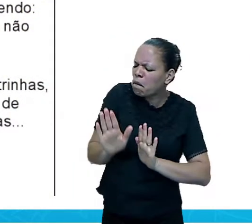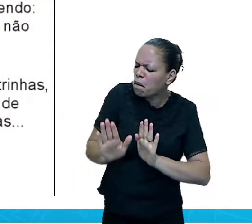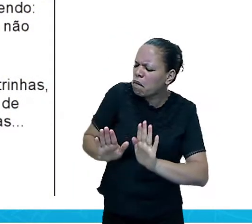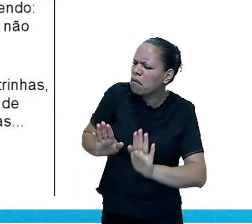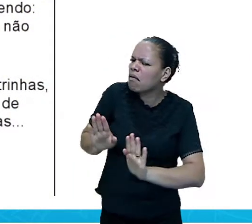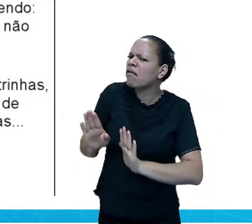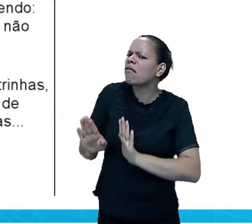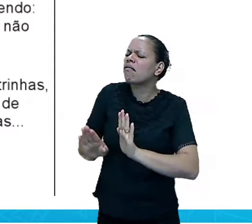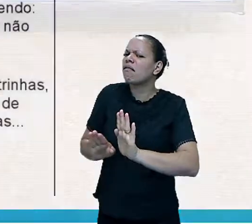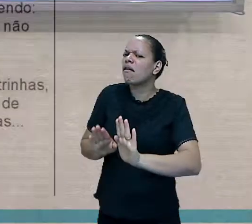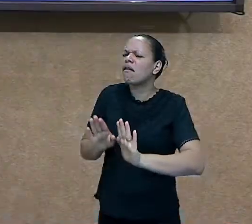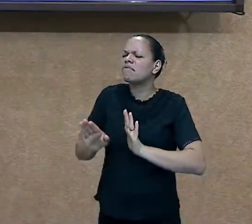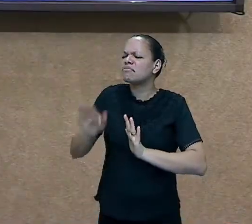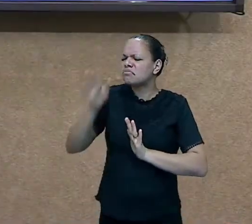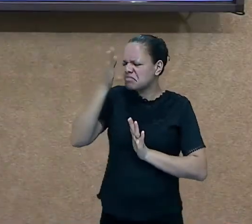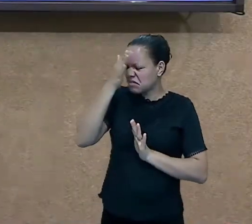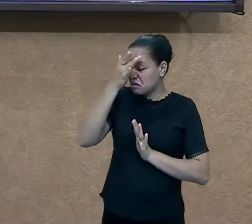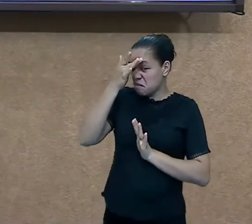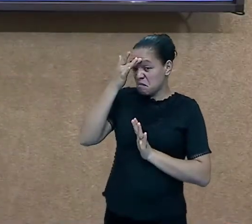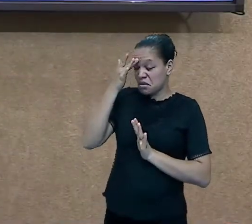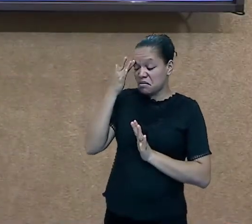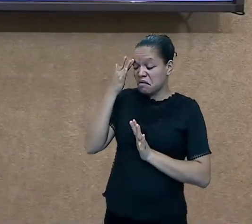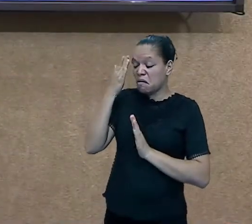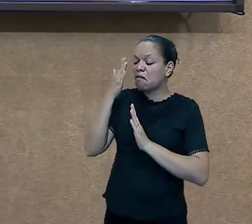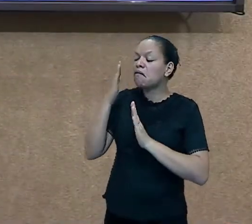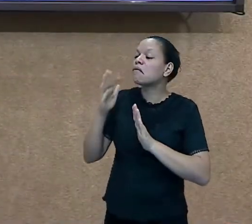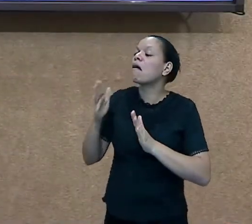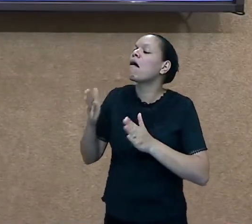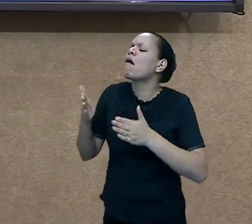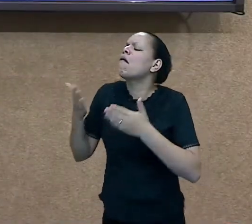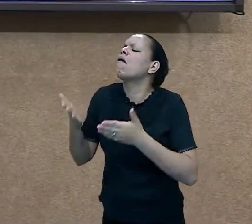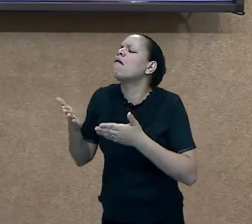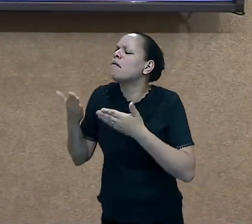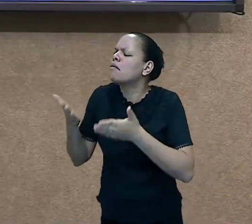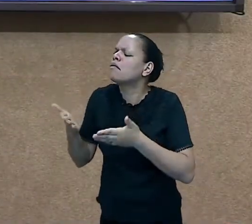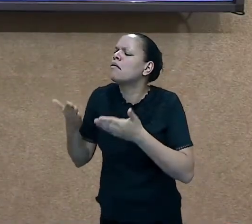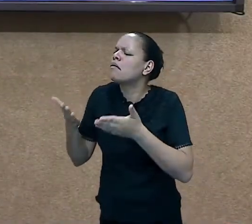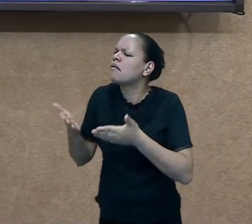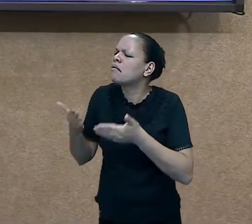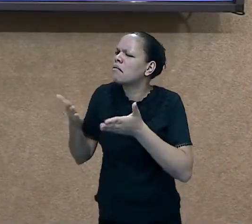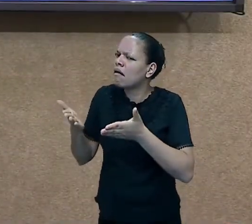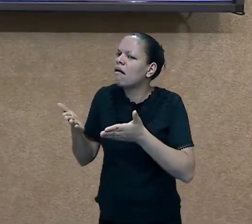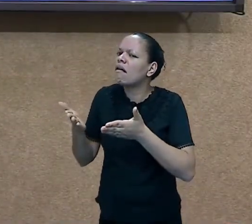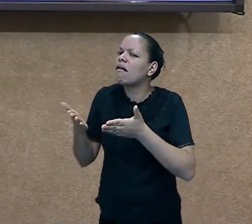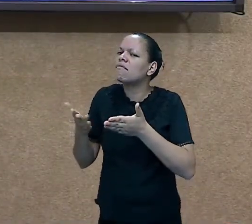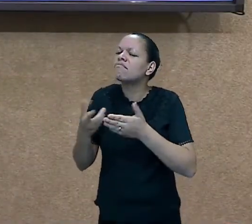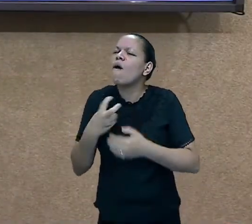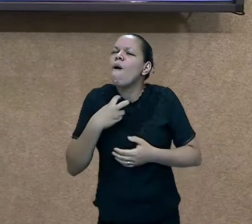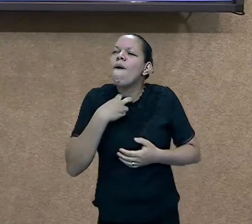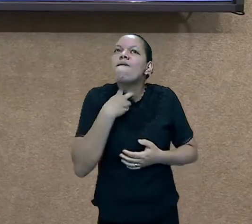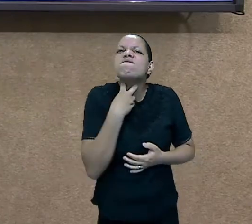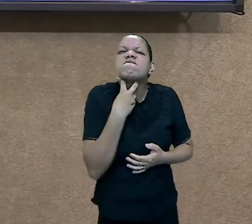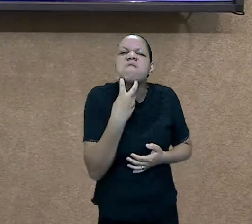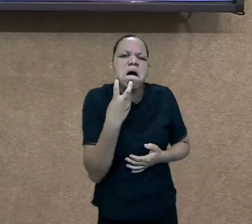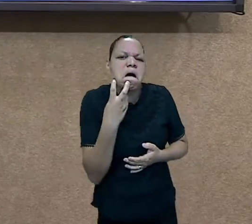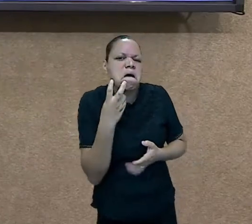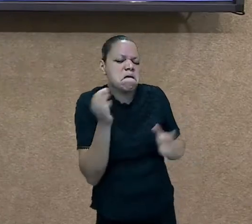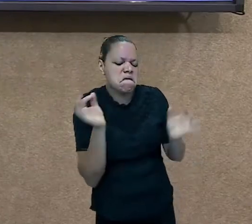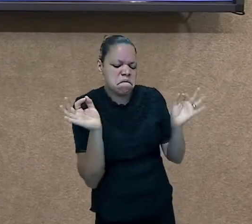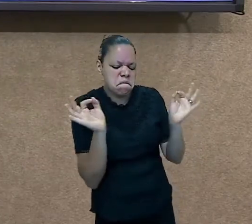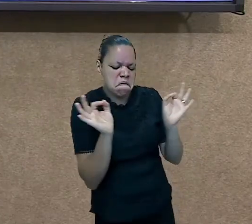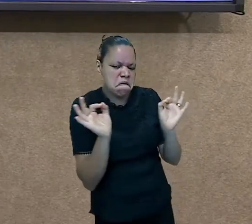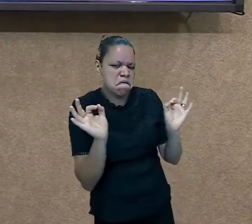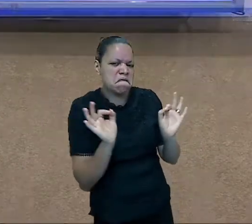elogia. Aquele elogio todo, de uma voz maravilhosa, o que fez? Fez com que o